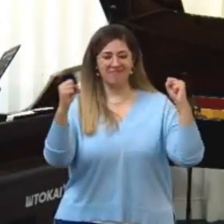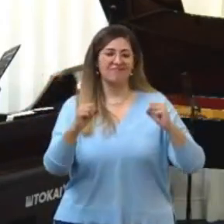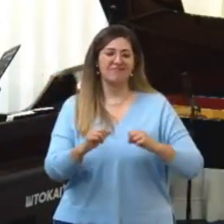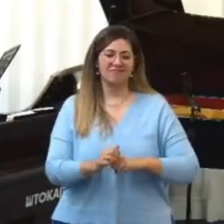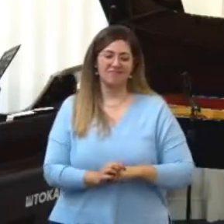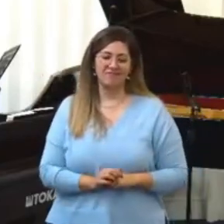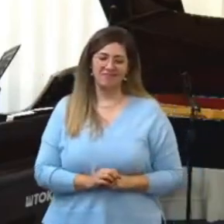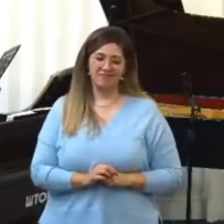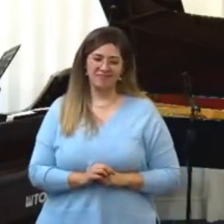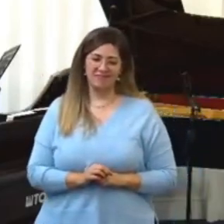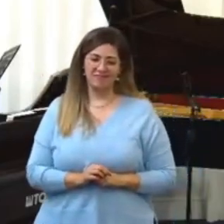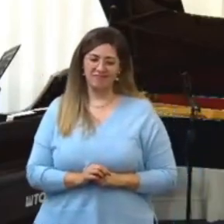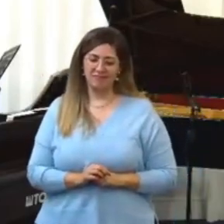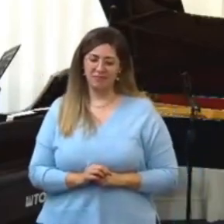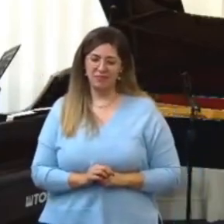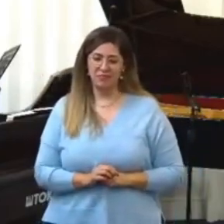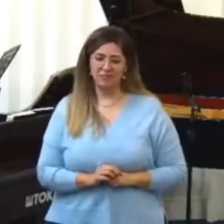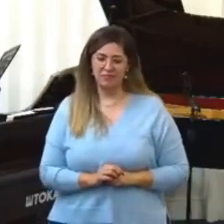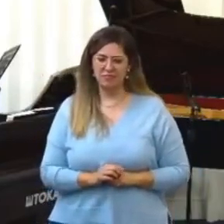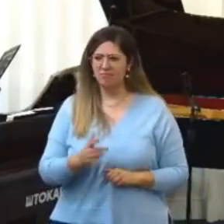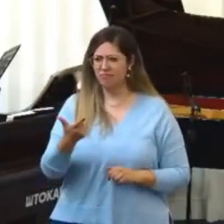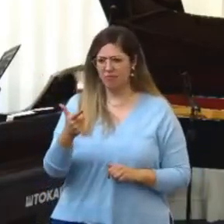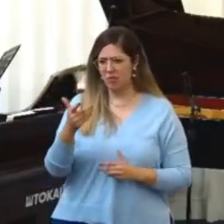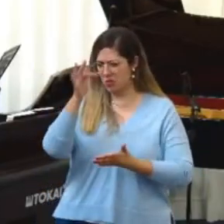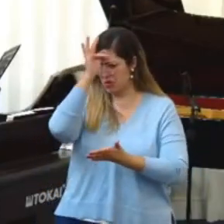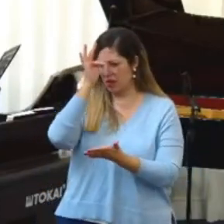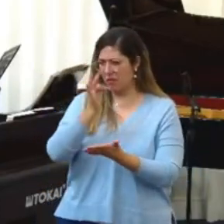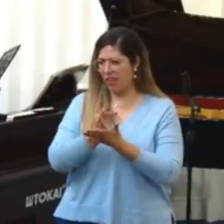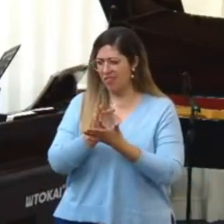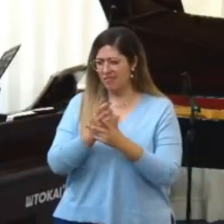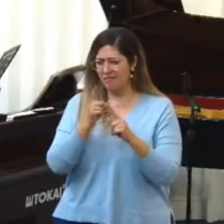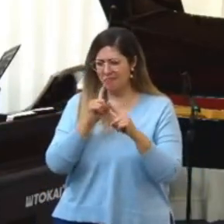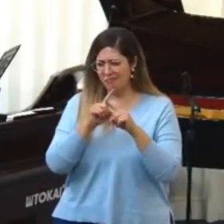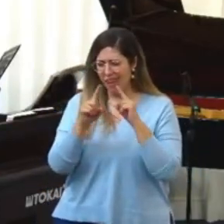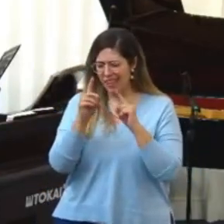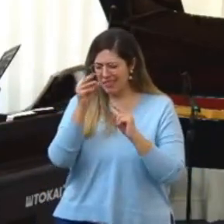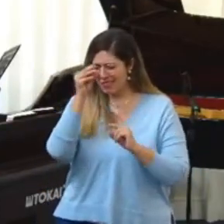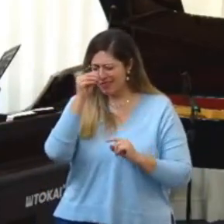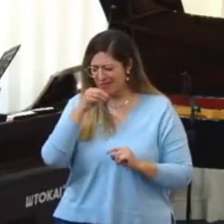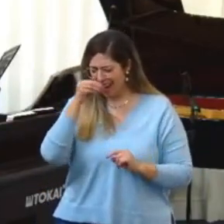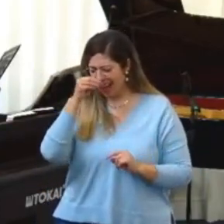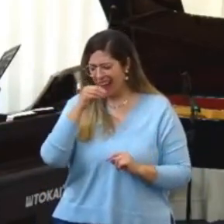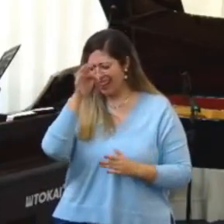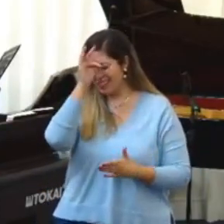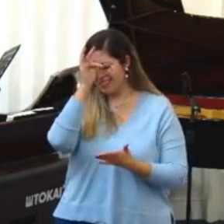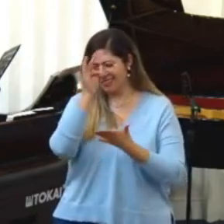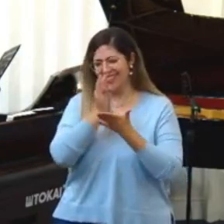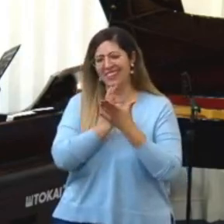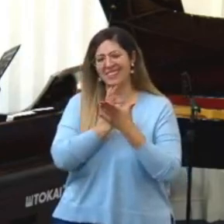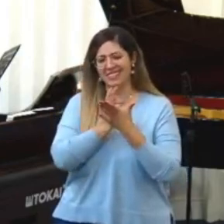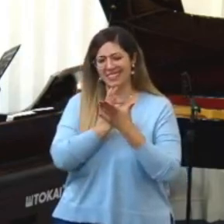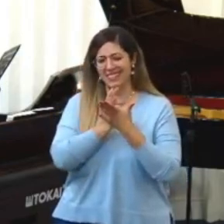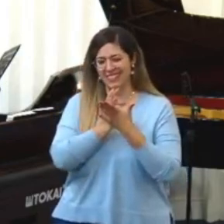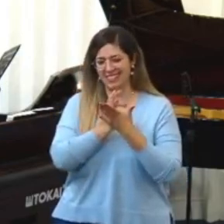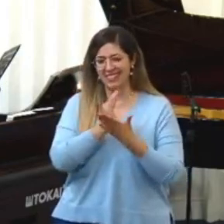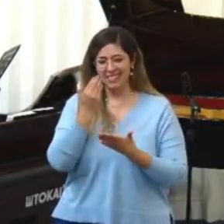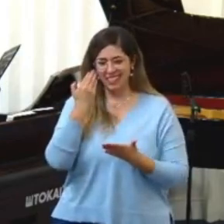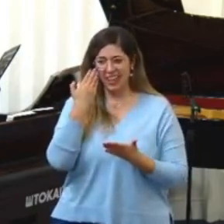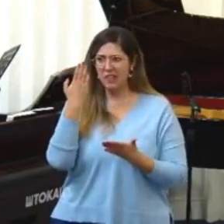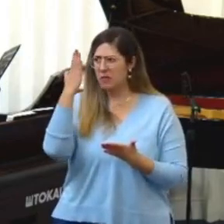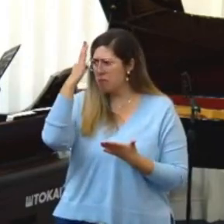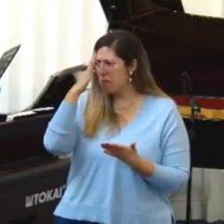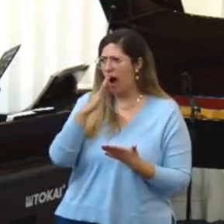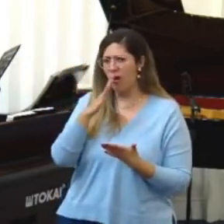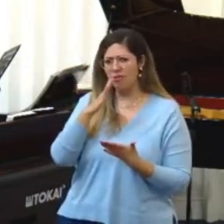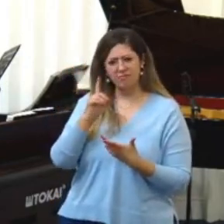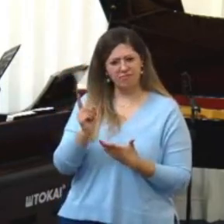Sansão. Não é que ele não tinha fé, ela era fraca. Não é que ele era deliberadamente